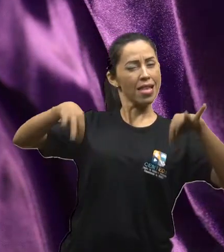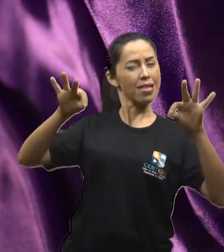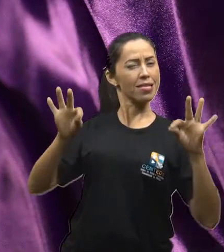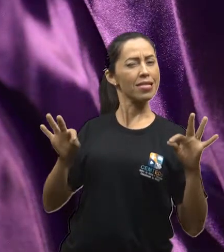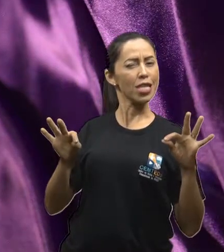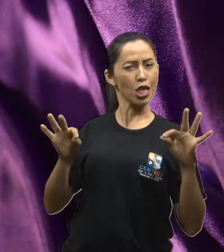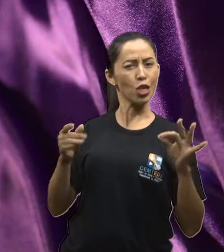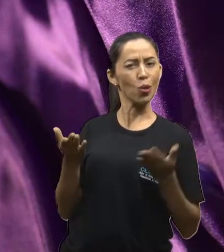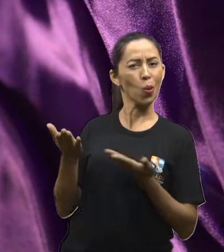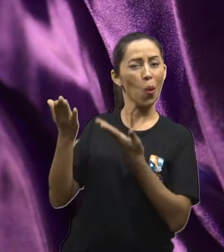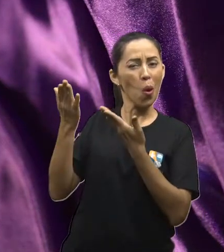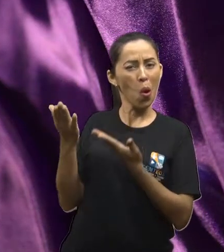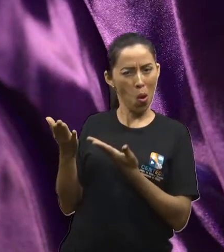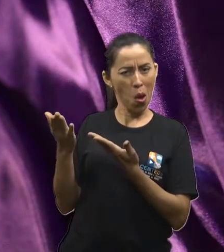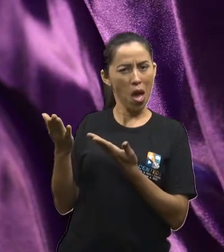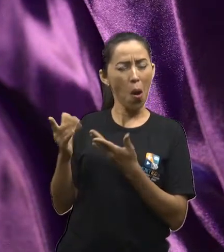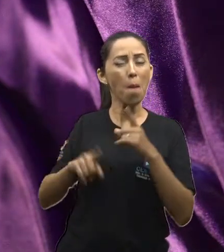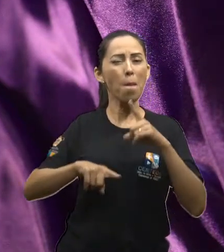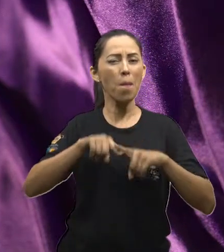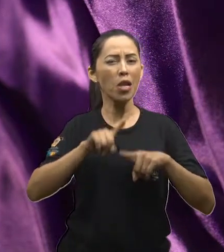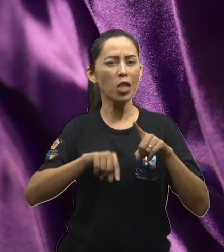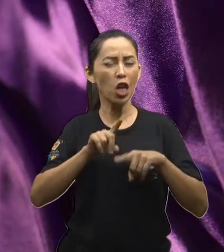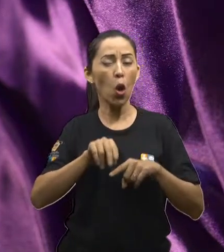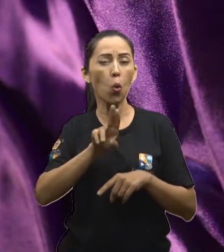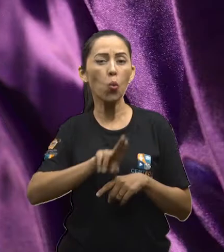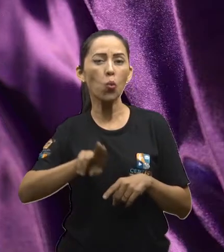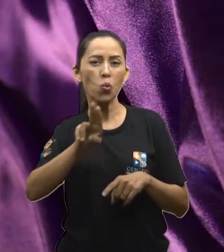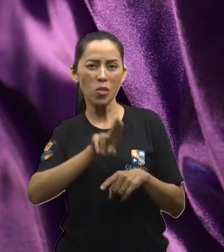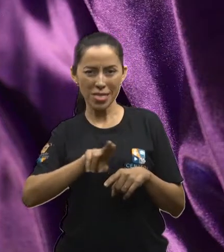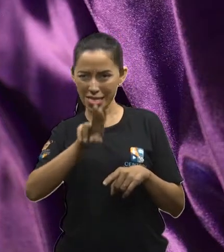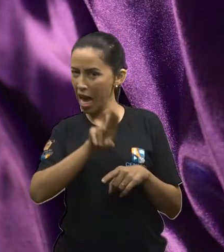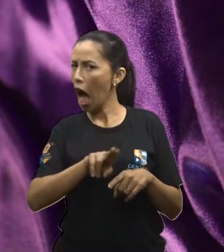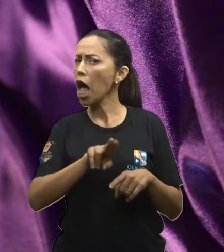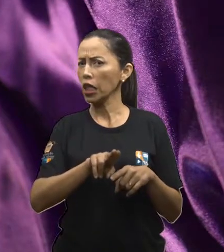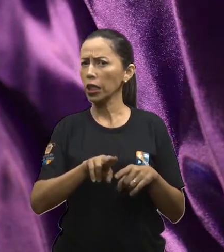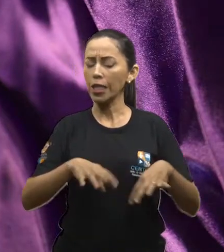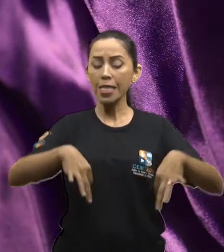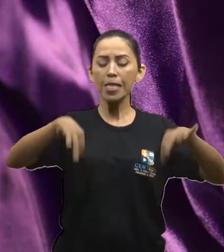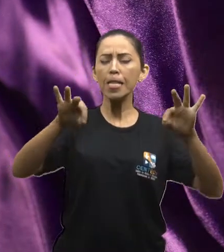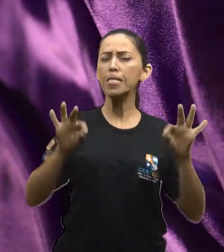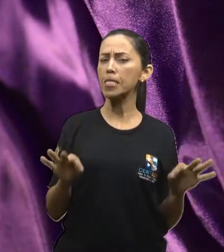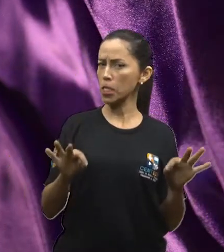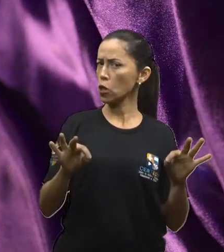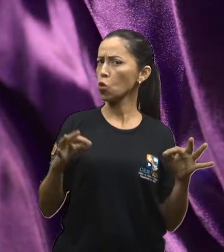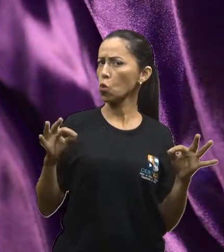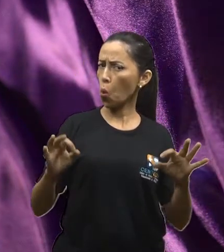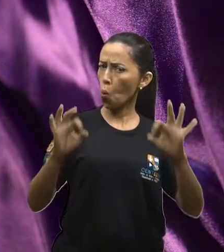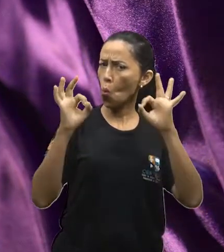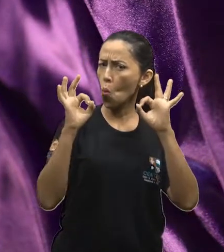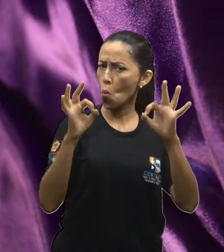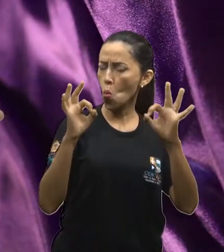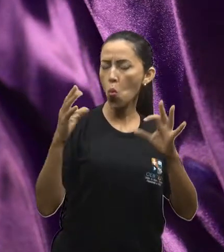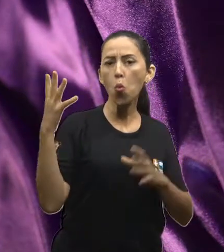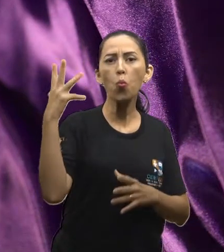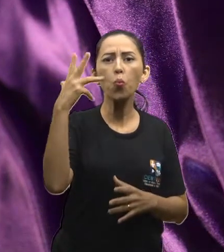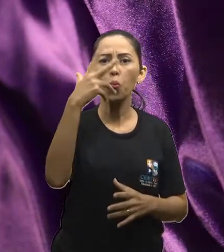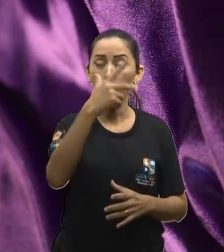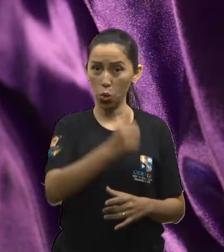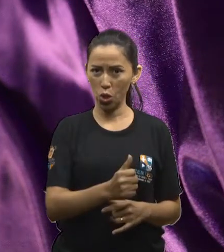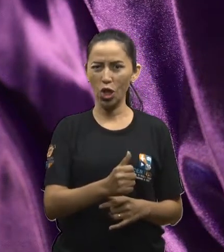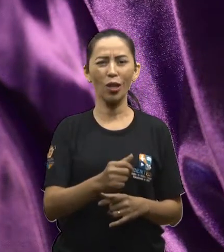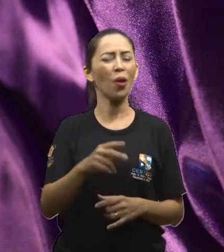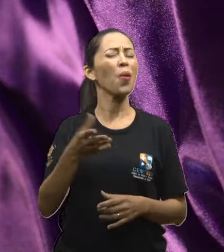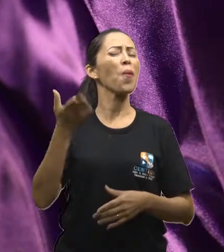mim. Ela é uma fibra utilizada na produção de tecidos muito finos e muito bonitos. Desde lá do